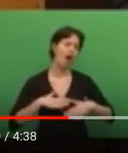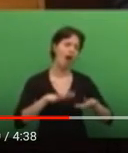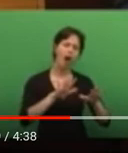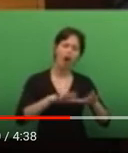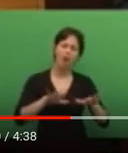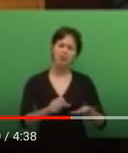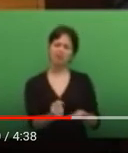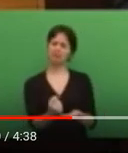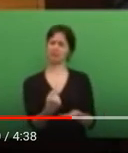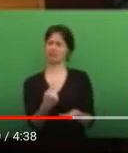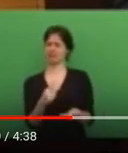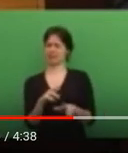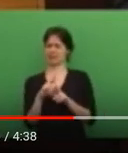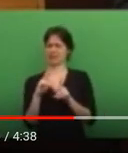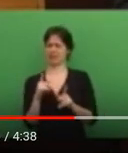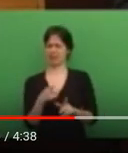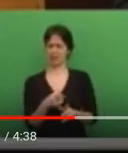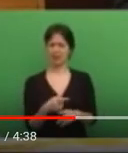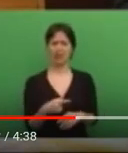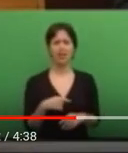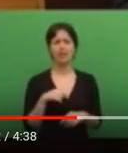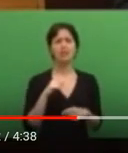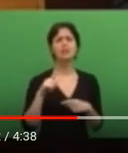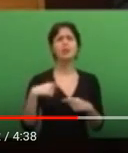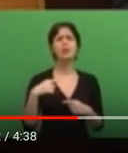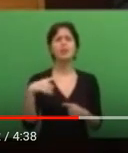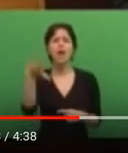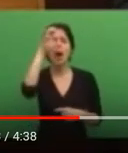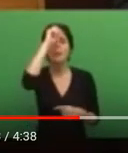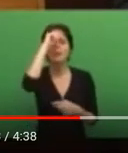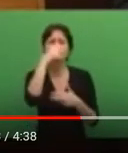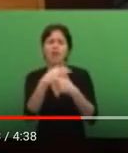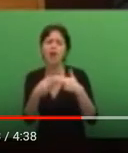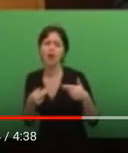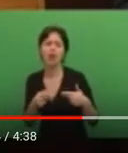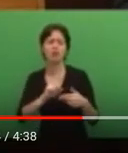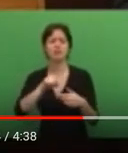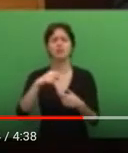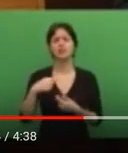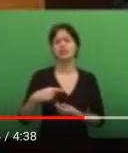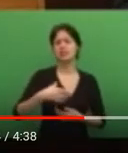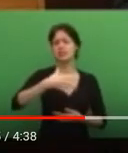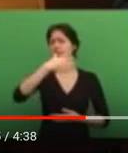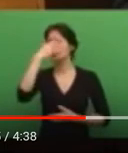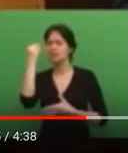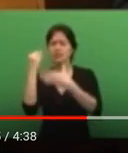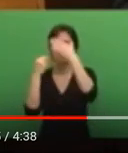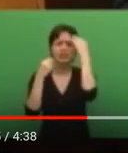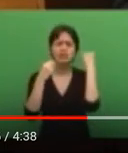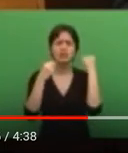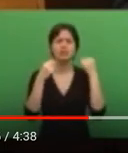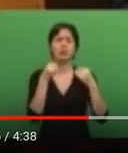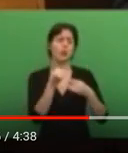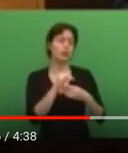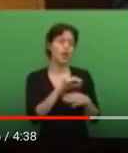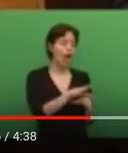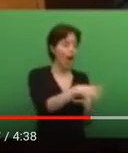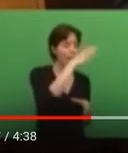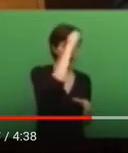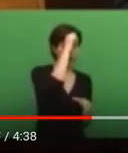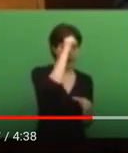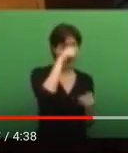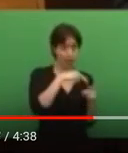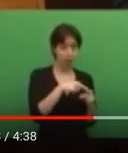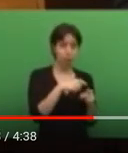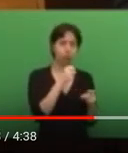tranquila demais, e que todas as coisas que ela aprendia a fazer era muito sutil. Então,